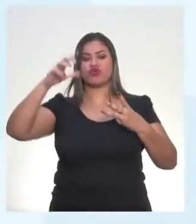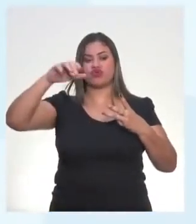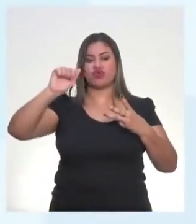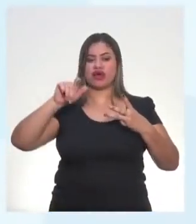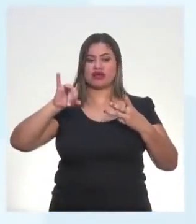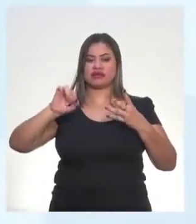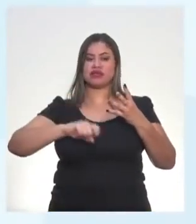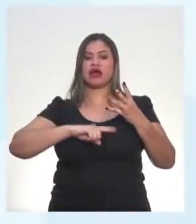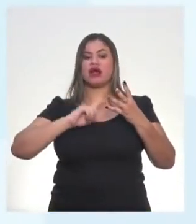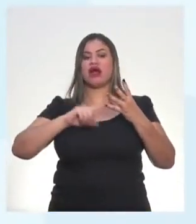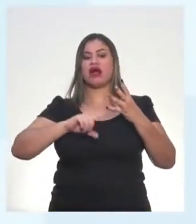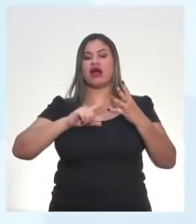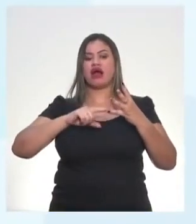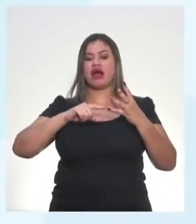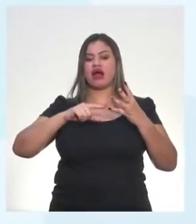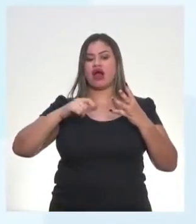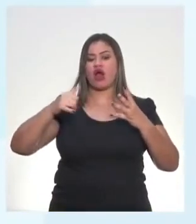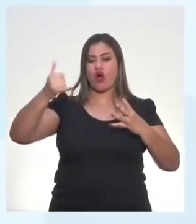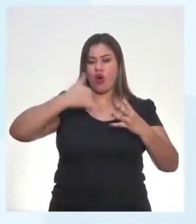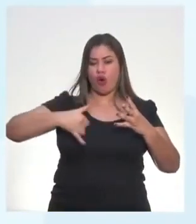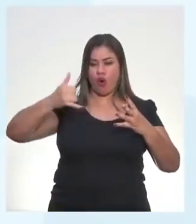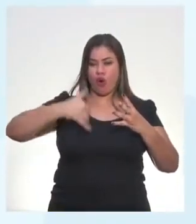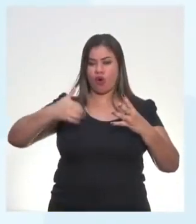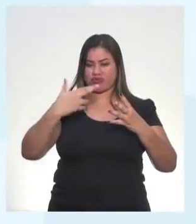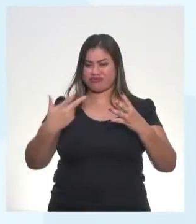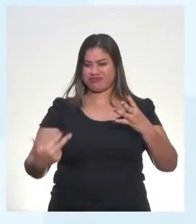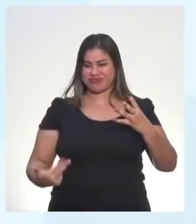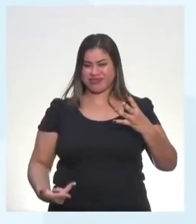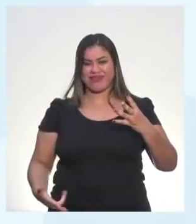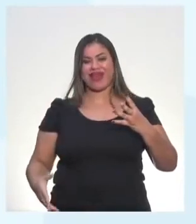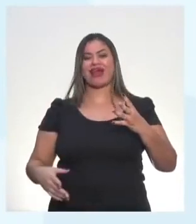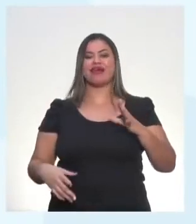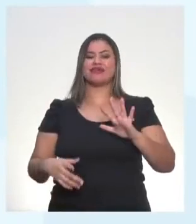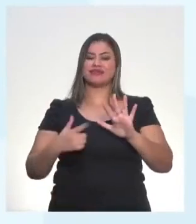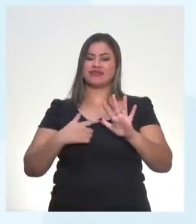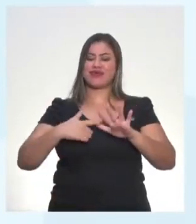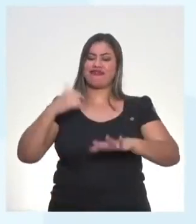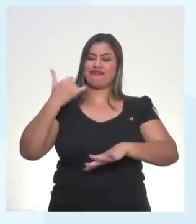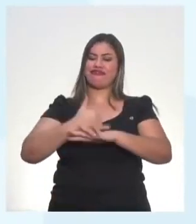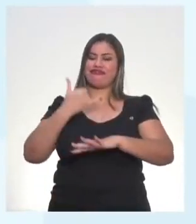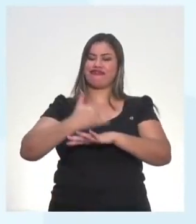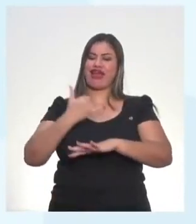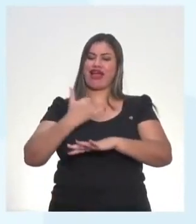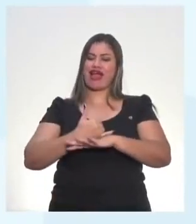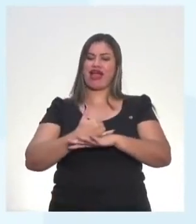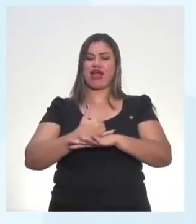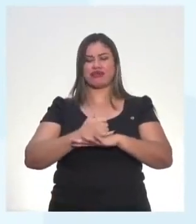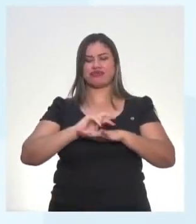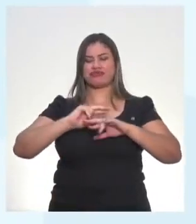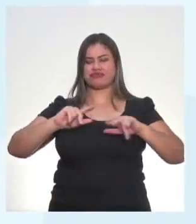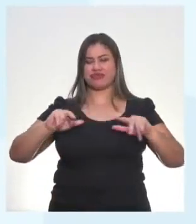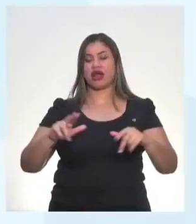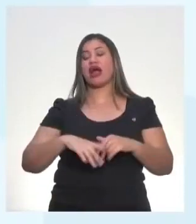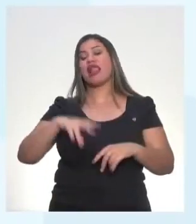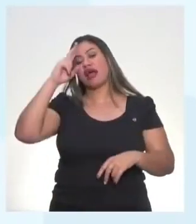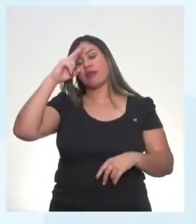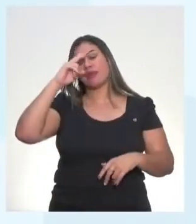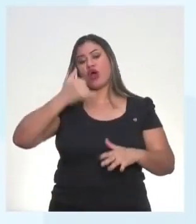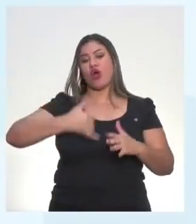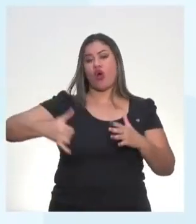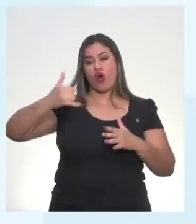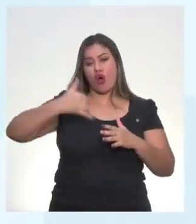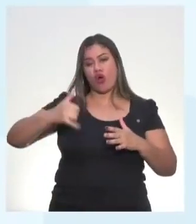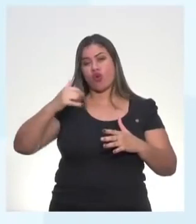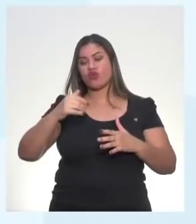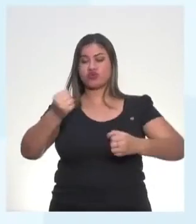de cozinha, o pessoal joga lá o detergente, o óleo e vai embora, né, para o esgoto. Lembrando que o óleo de cozinha a gente pode